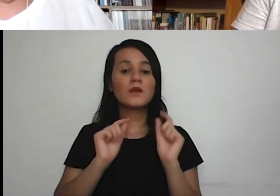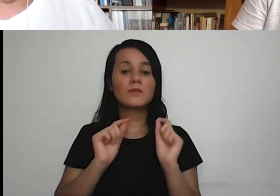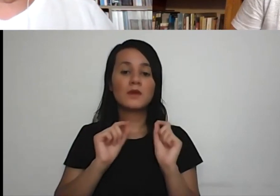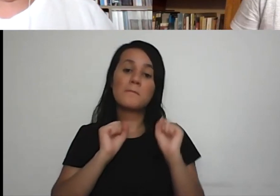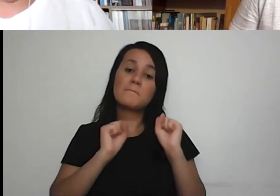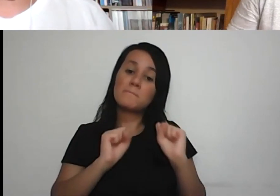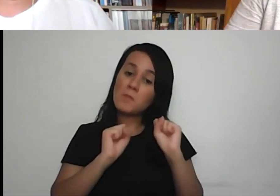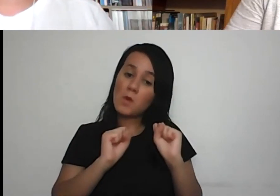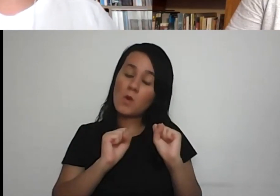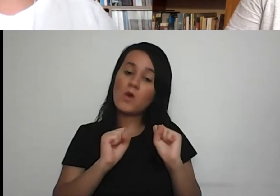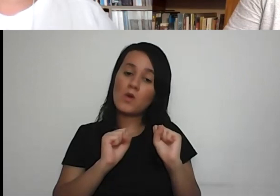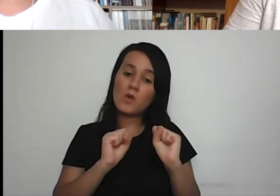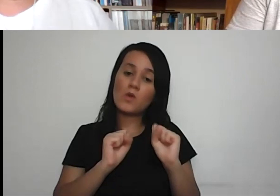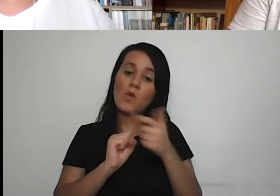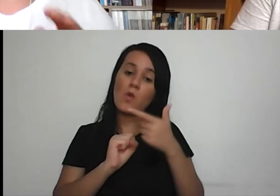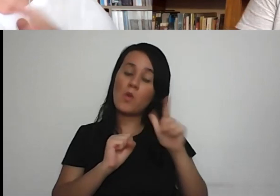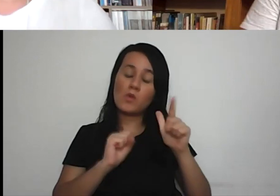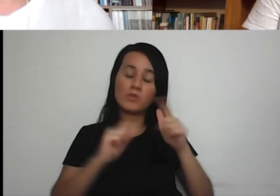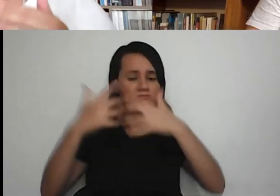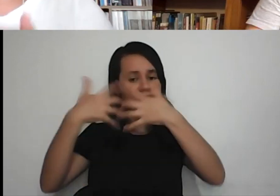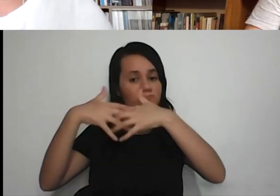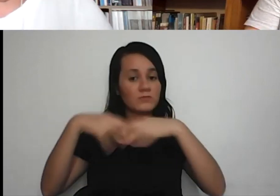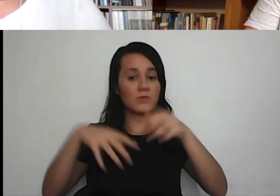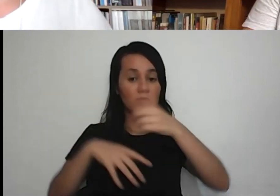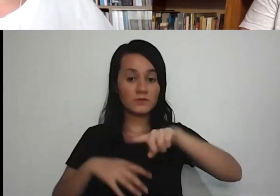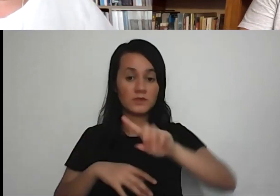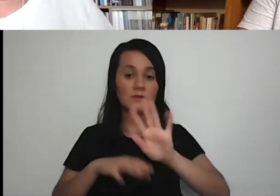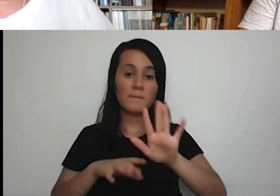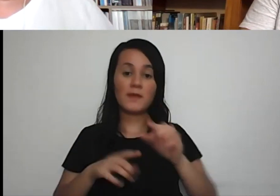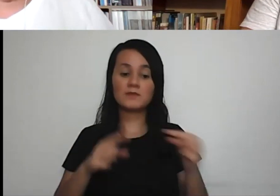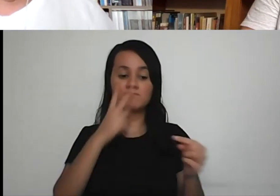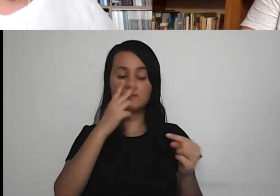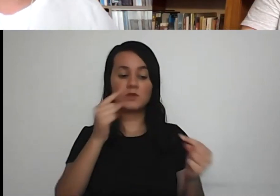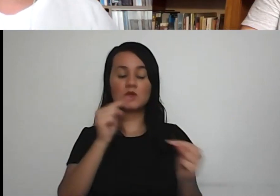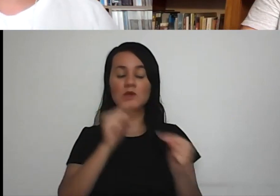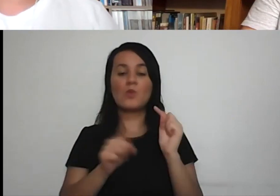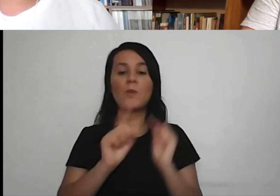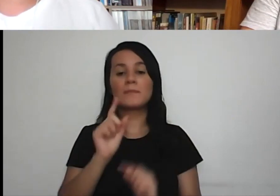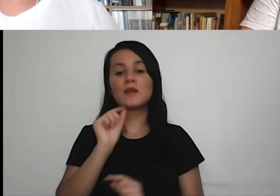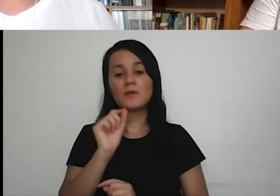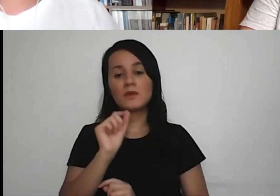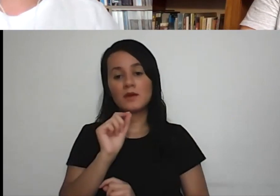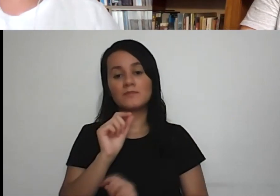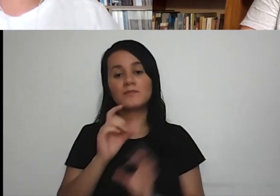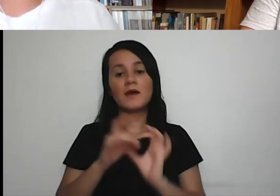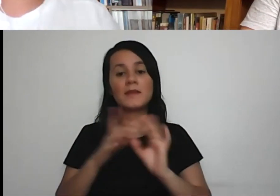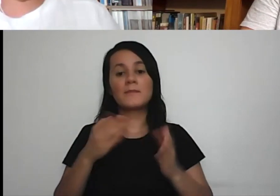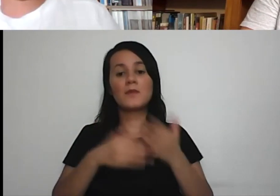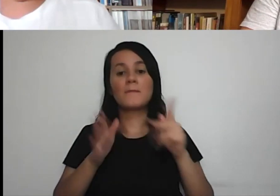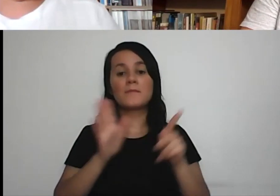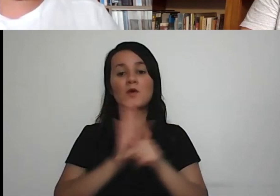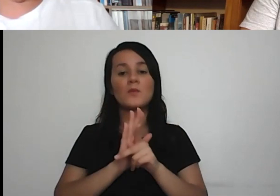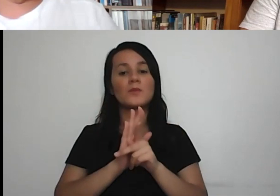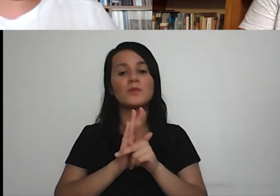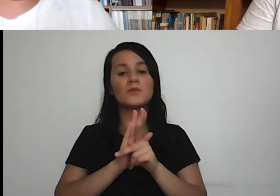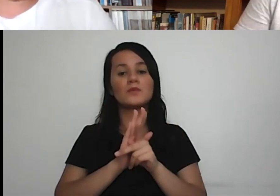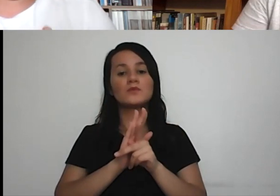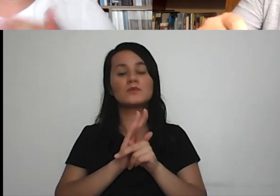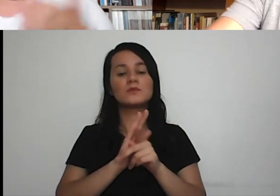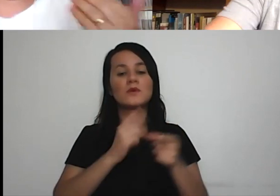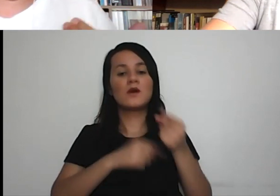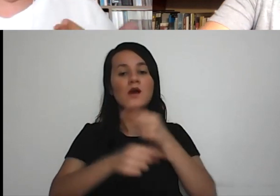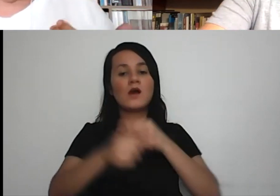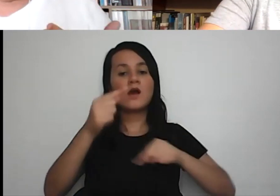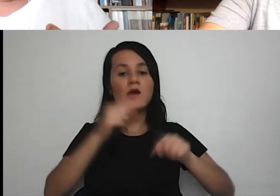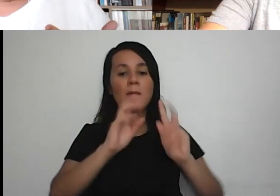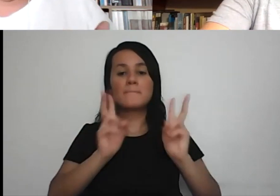ser uma outra provocação, né? Não tem correspondido necessariamente uma democratização da circulação da literatura na